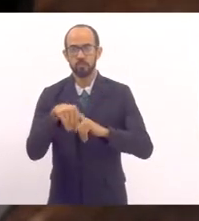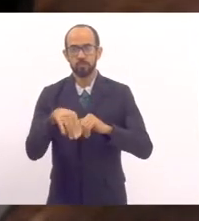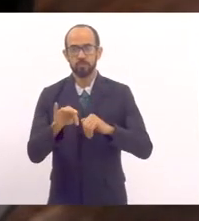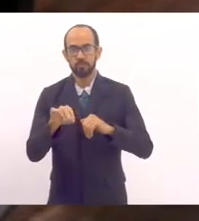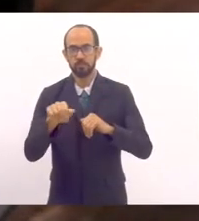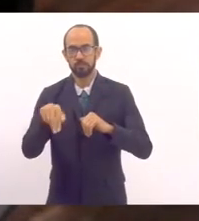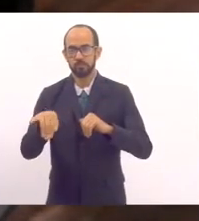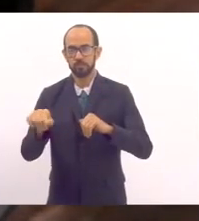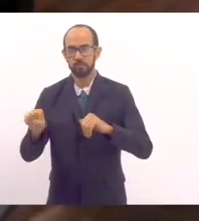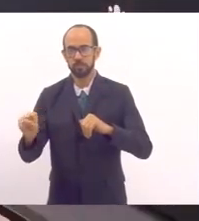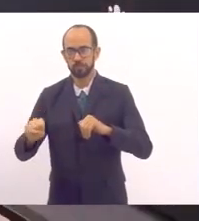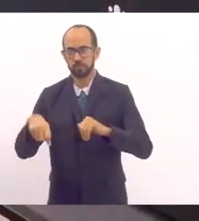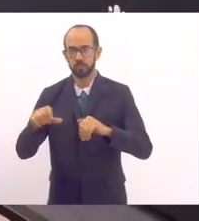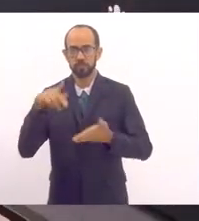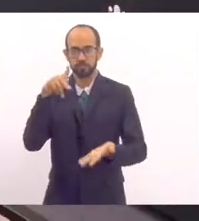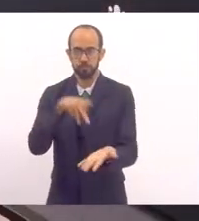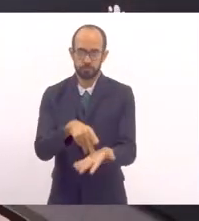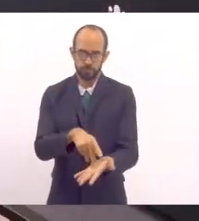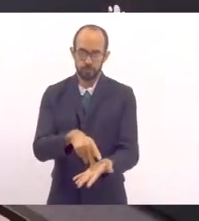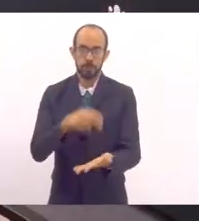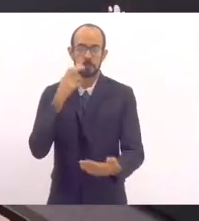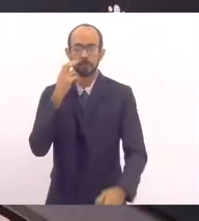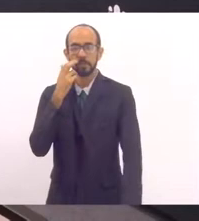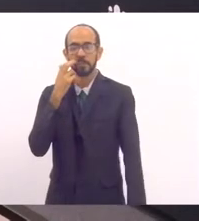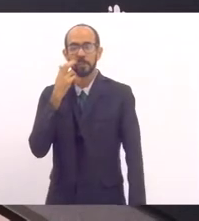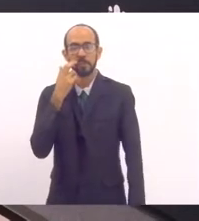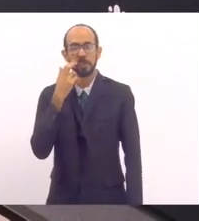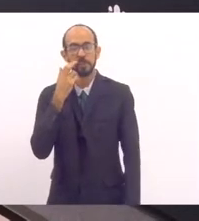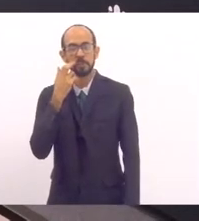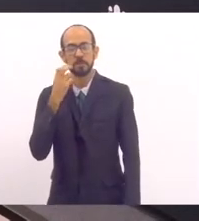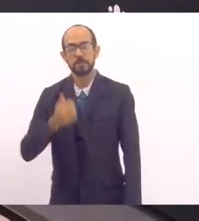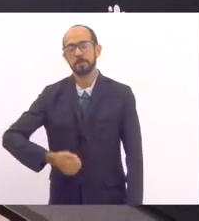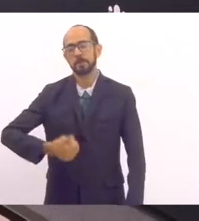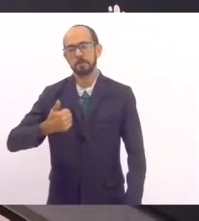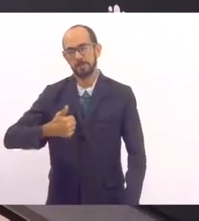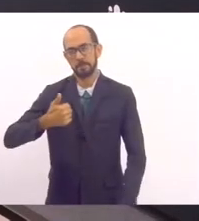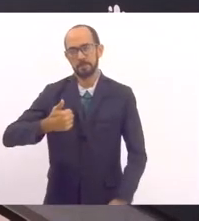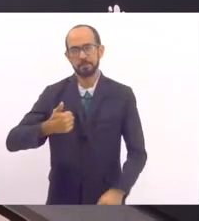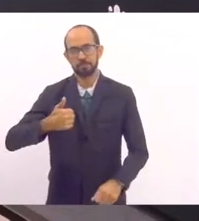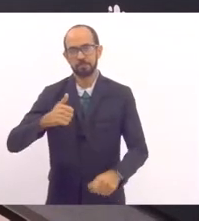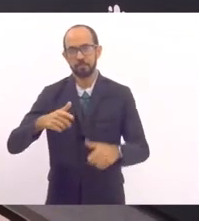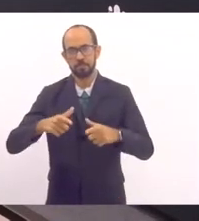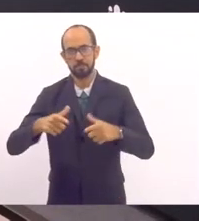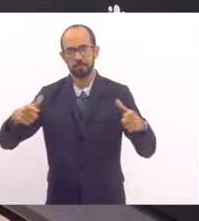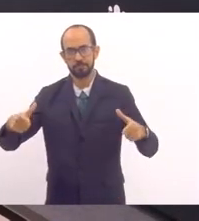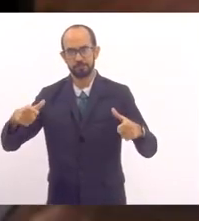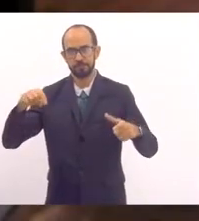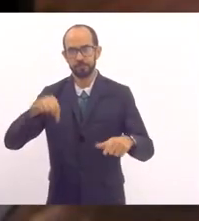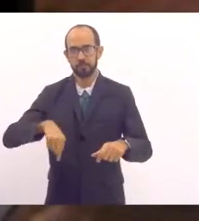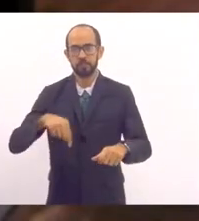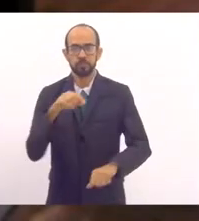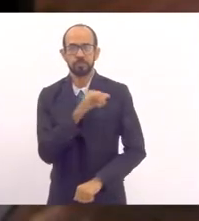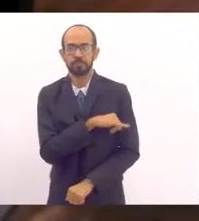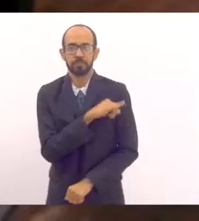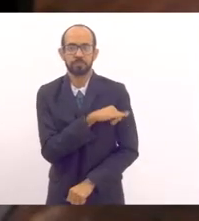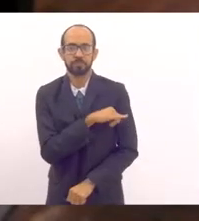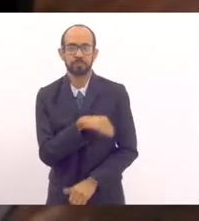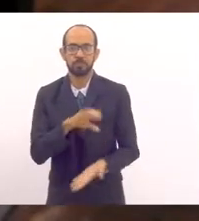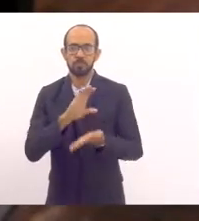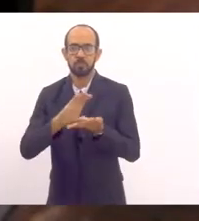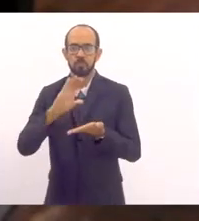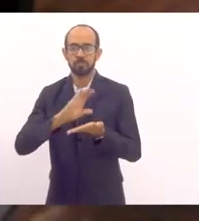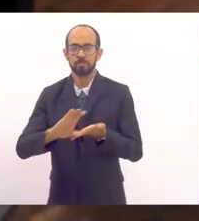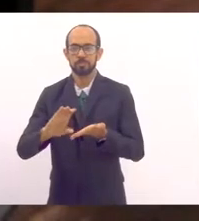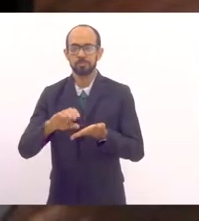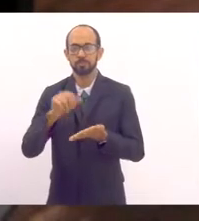Não podemos brincar com isso, né? Qual é a maior instância do de turismo no município do Rio de Janeiro? É o Conselho